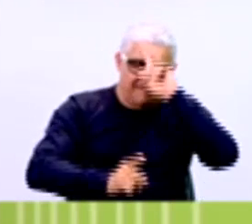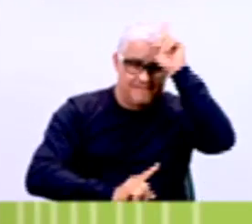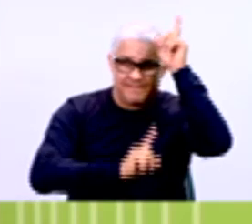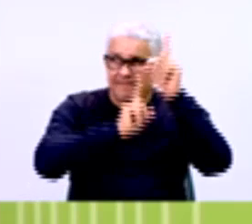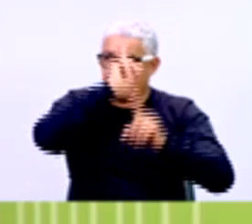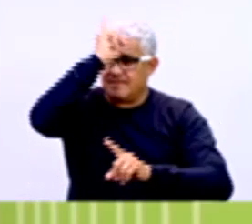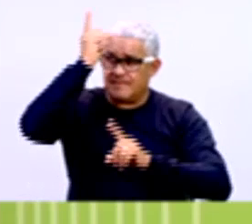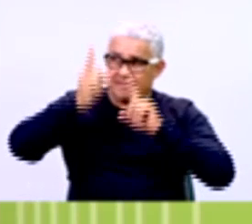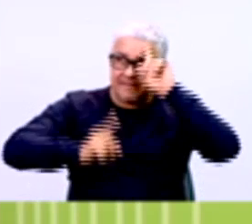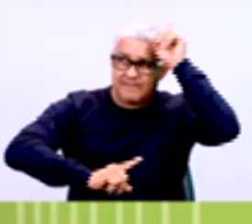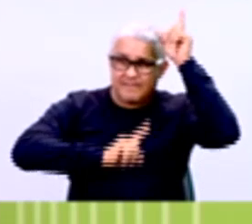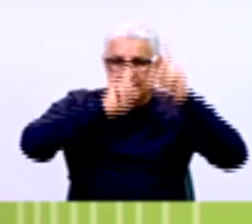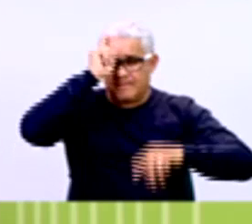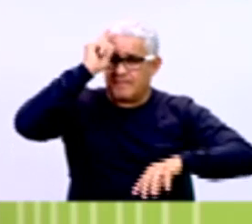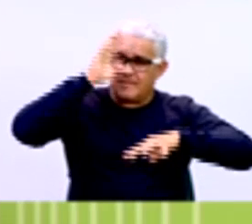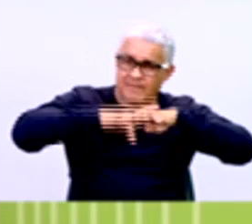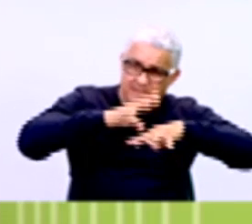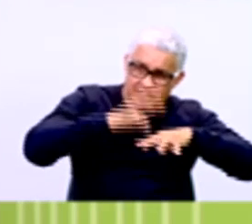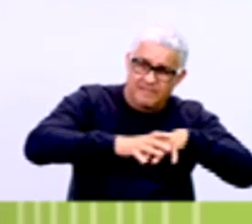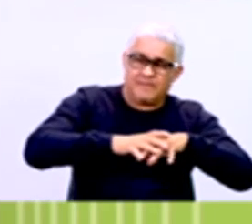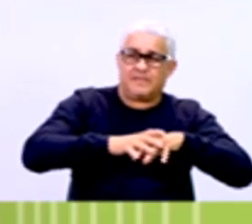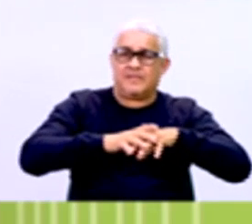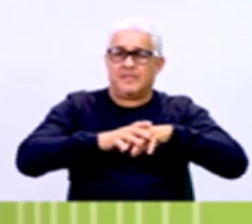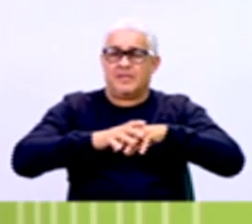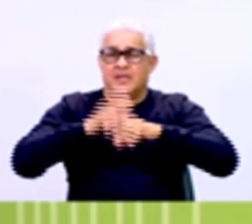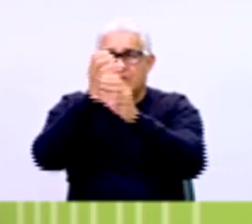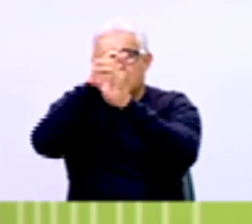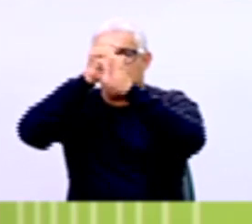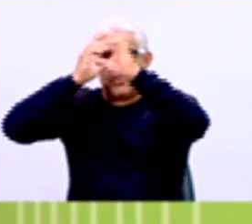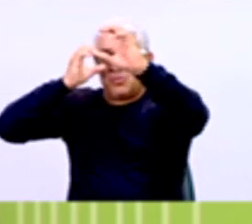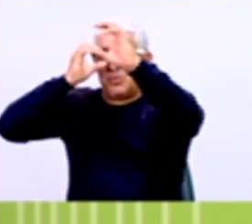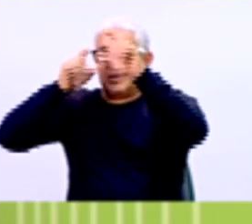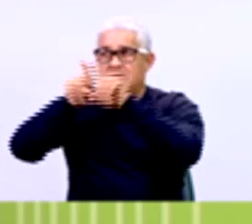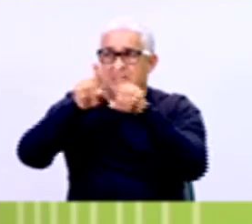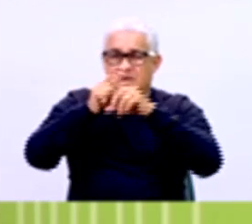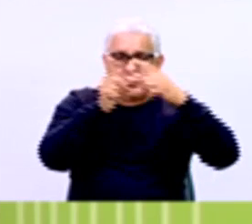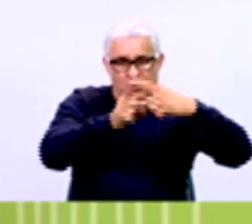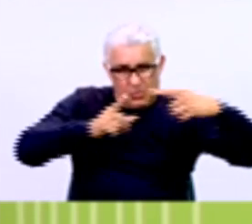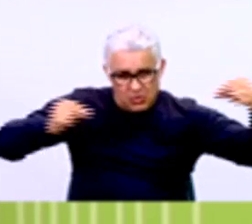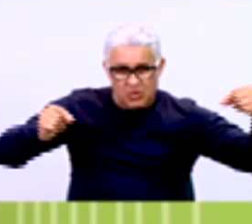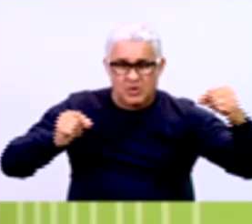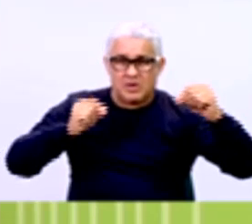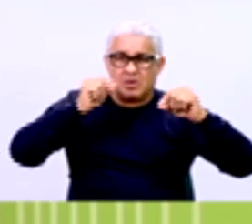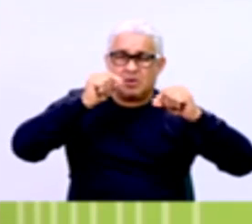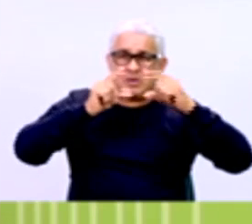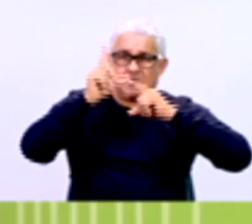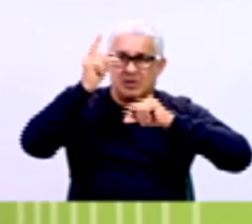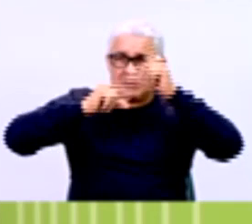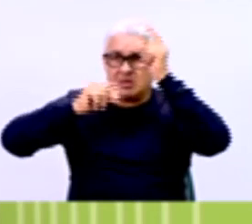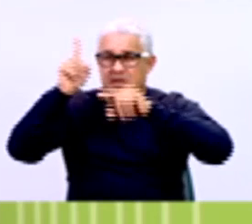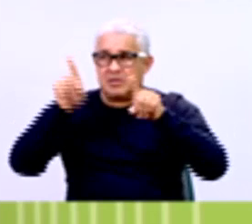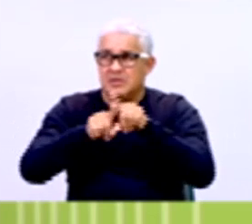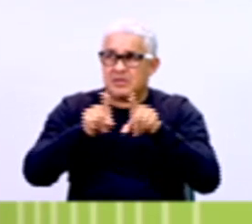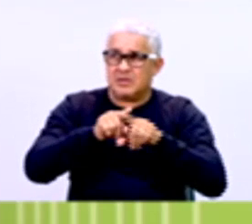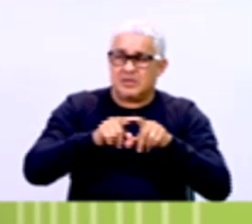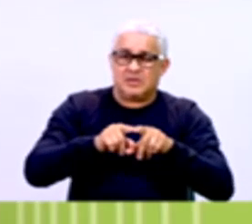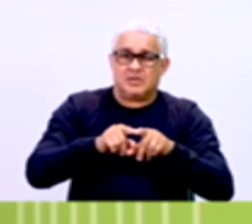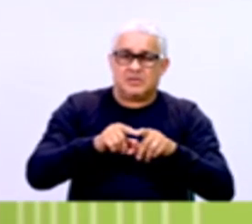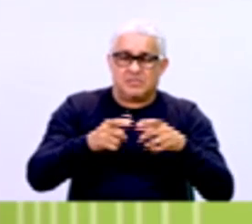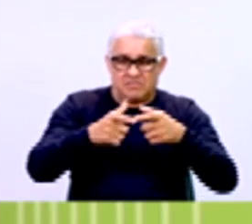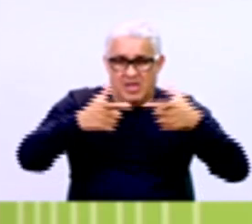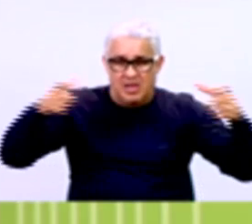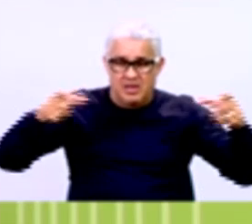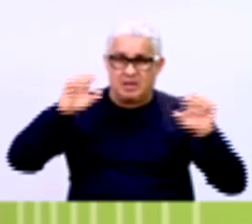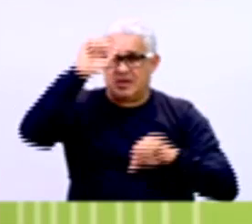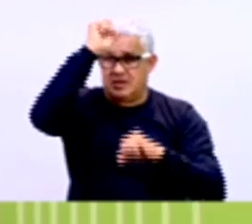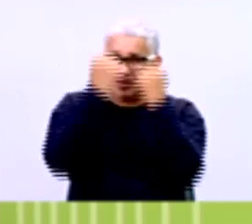né, a matemática, a astrofísica, enfim, desenvolve-se com isso, há um crescimento da industrialização,